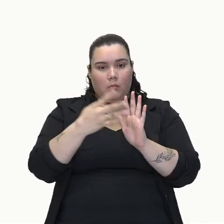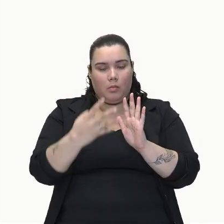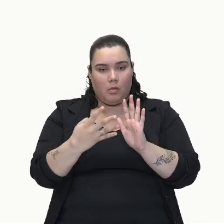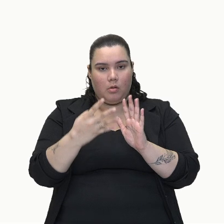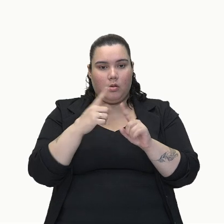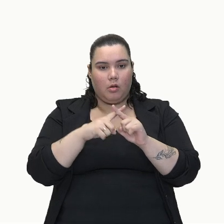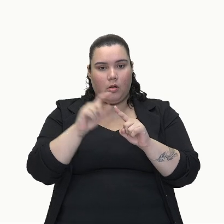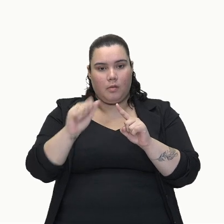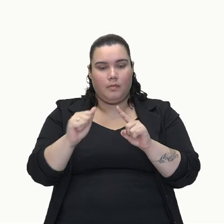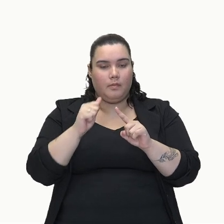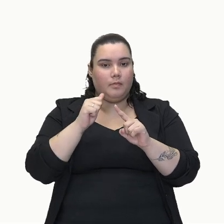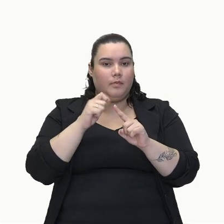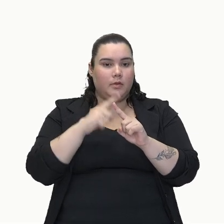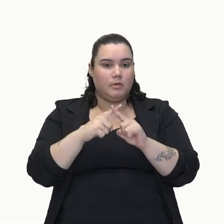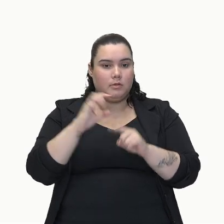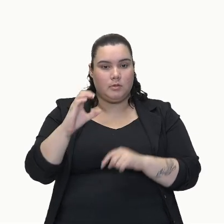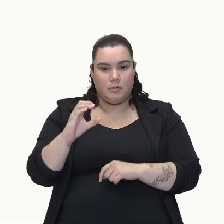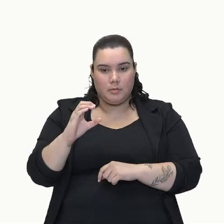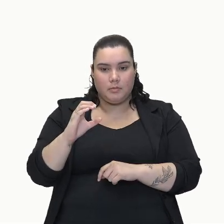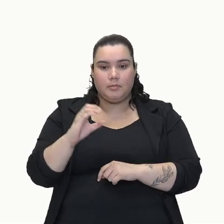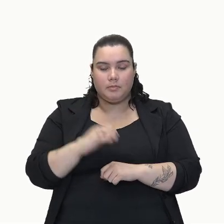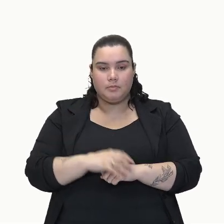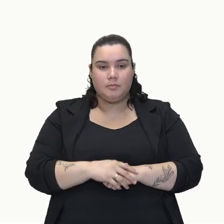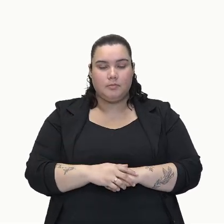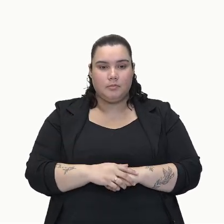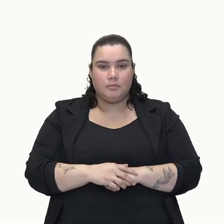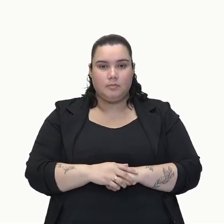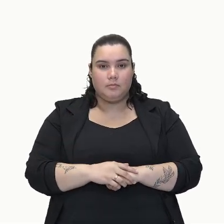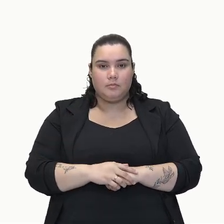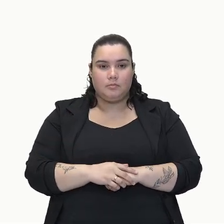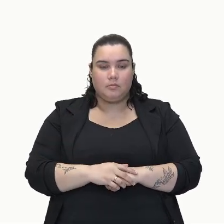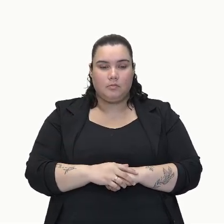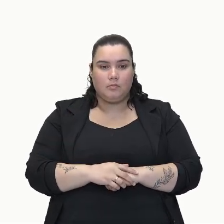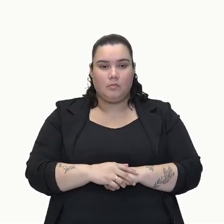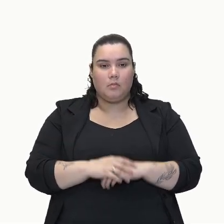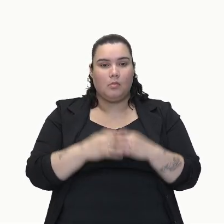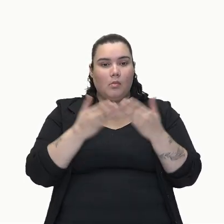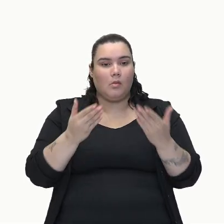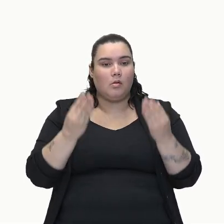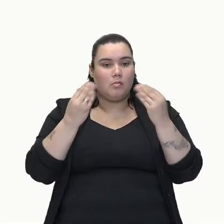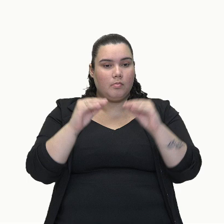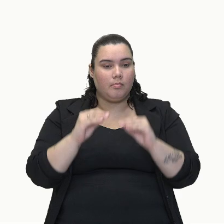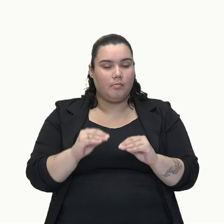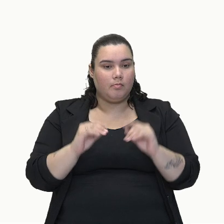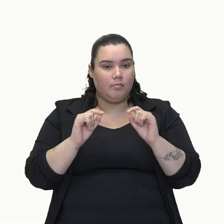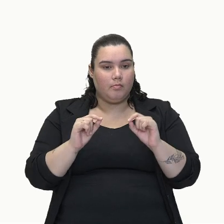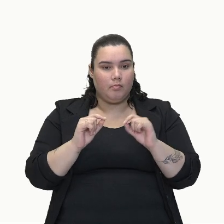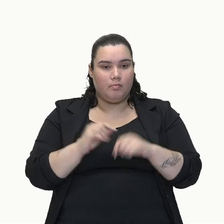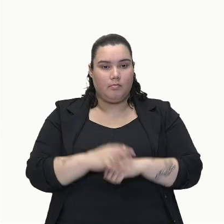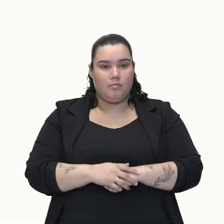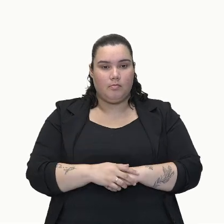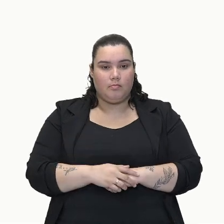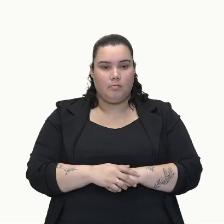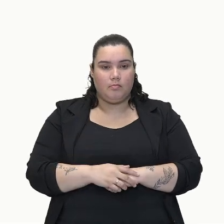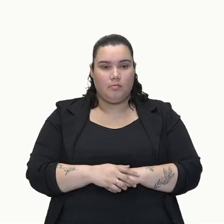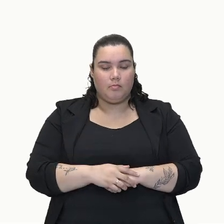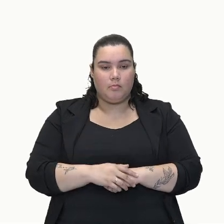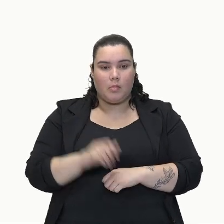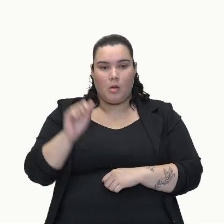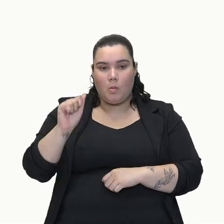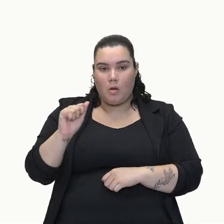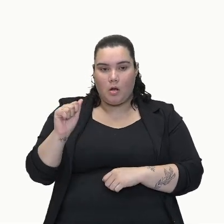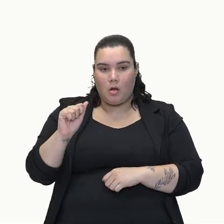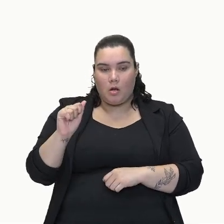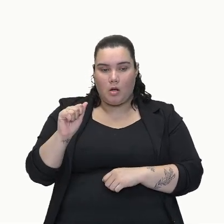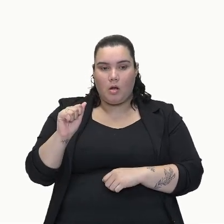4 vezes a vezes o c. Agora, quem são os coeficientes? O a é o valor que está na